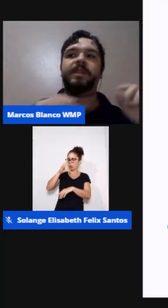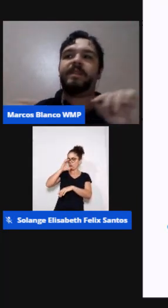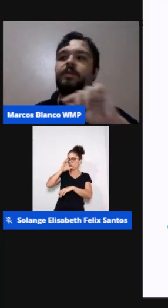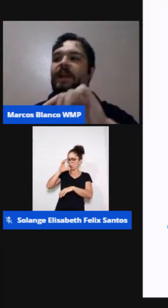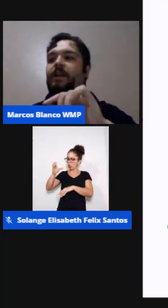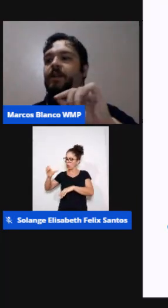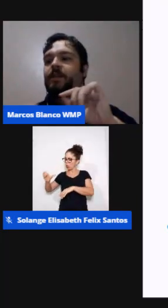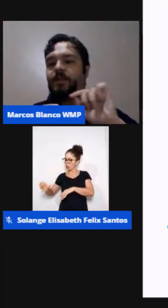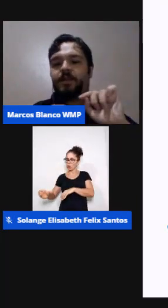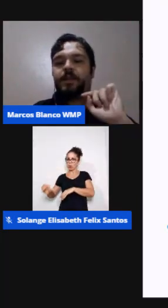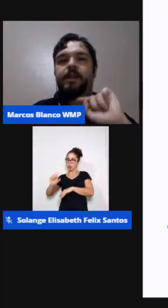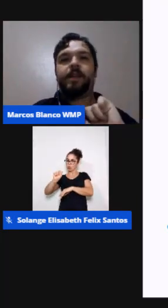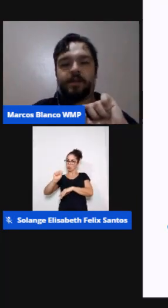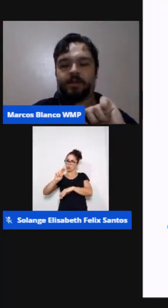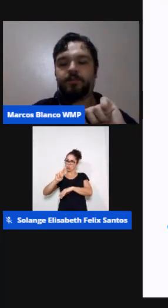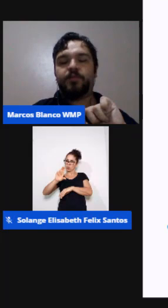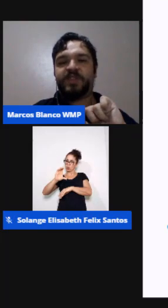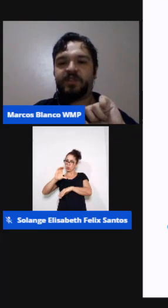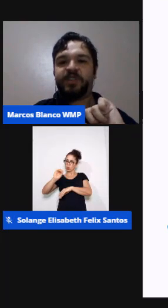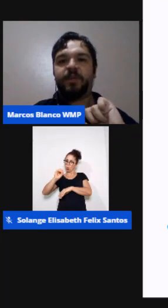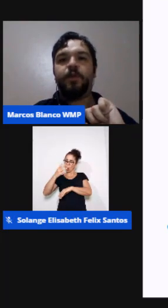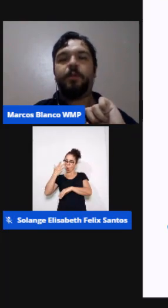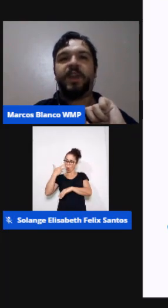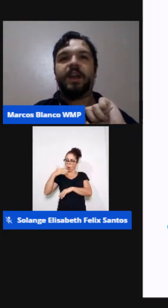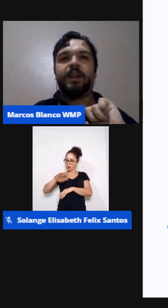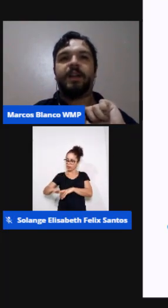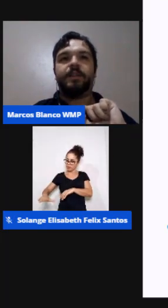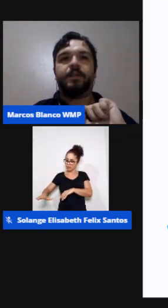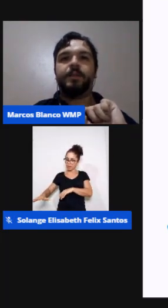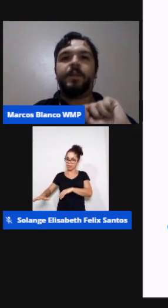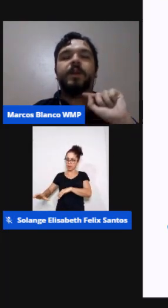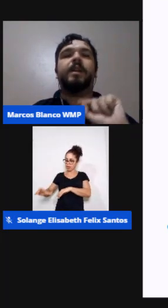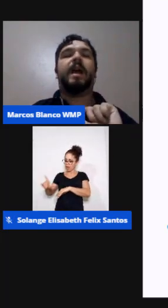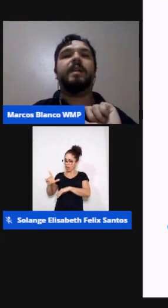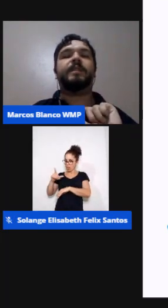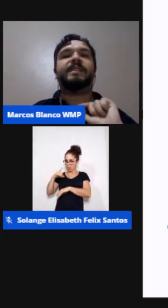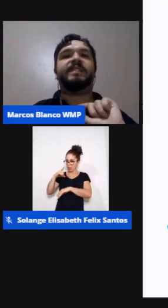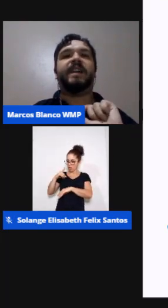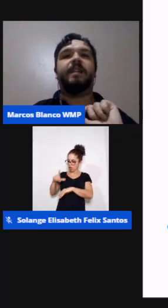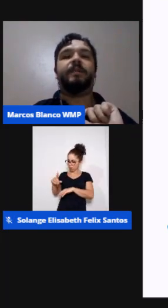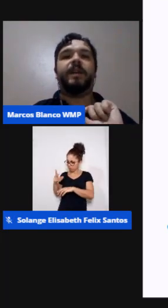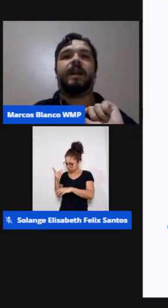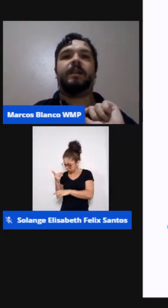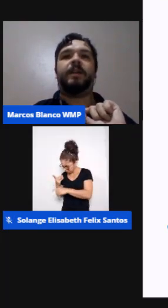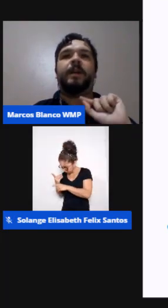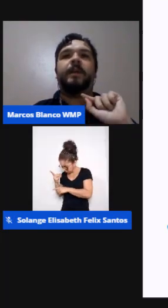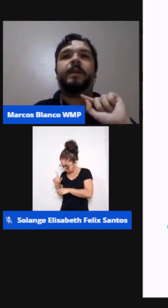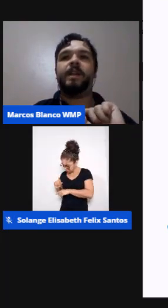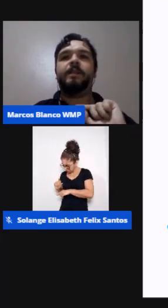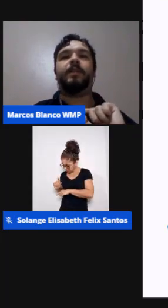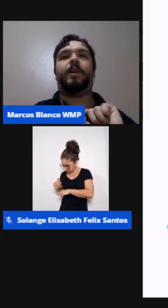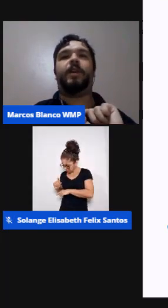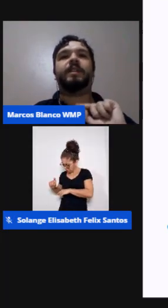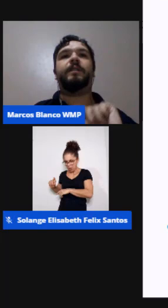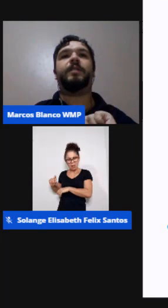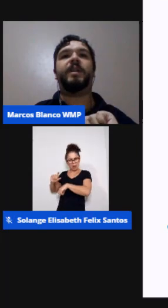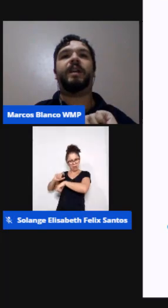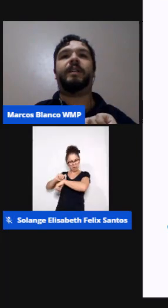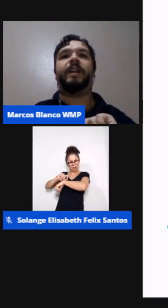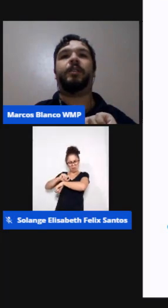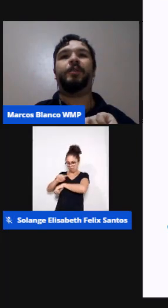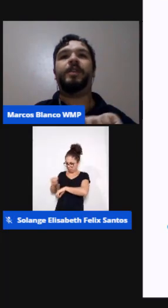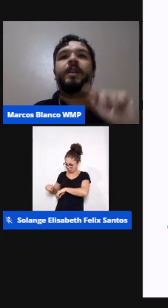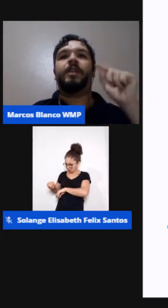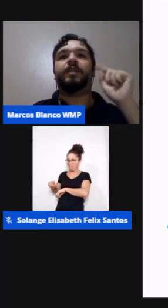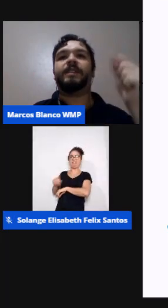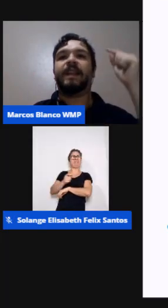ia brincar. Quando você voltava, tinha uma formiga lá dentro. Aí você chegava e falava, vó, tem uma